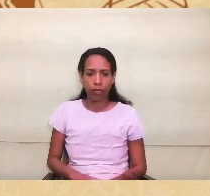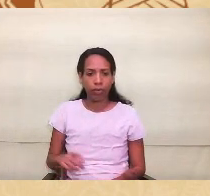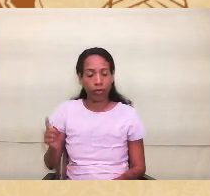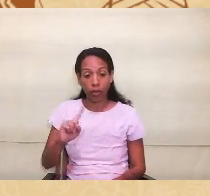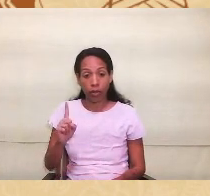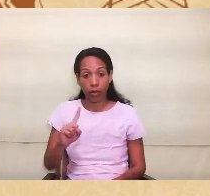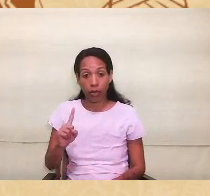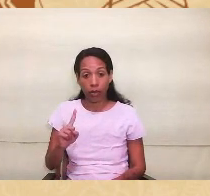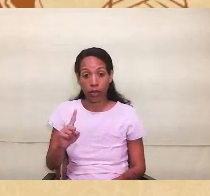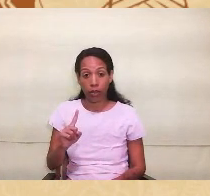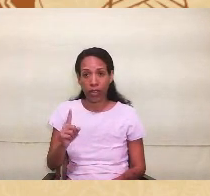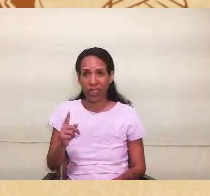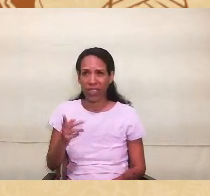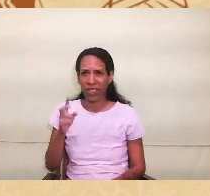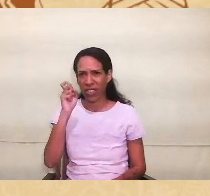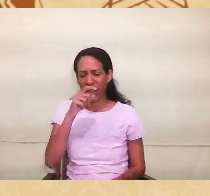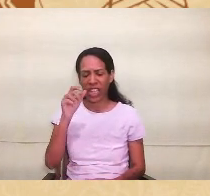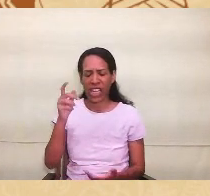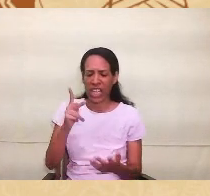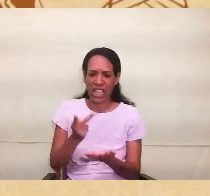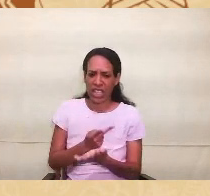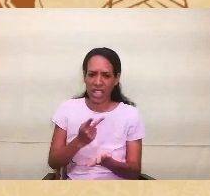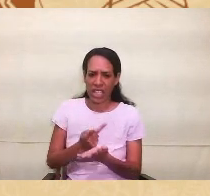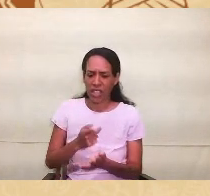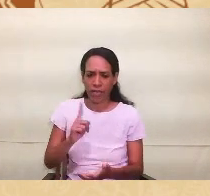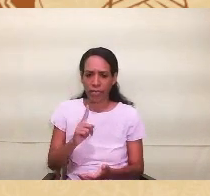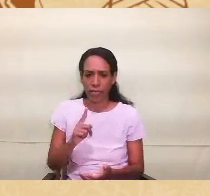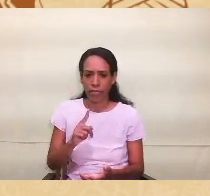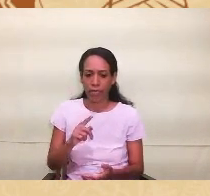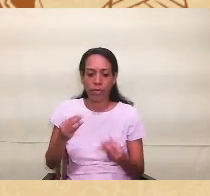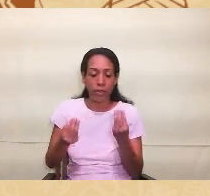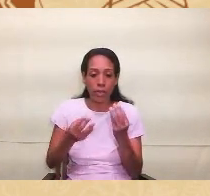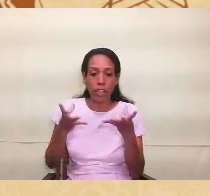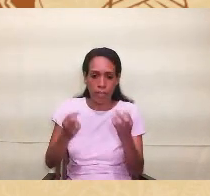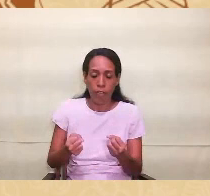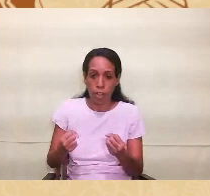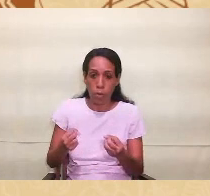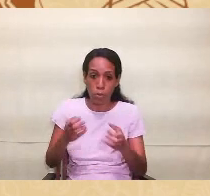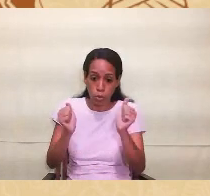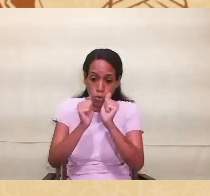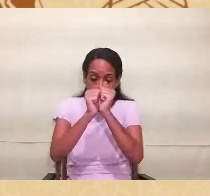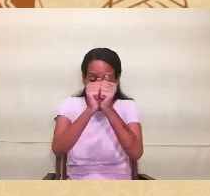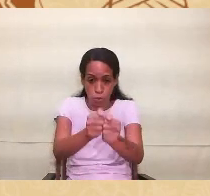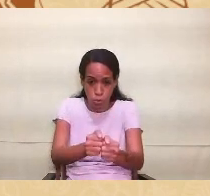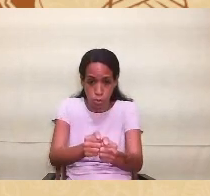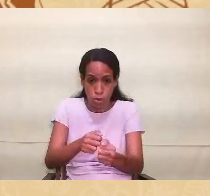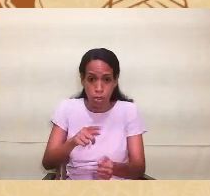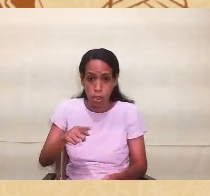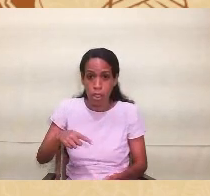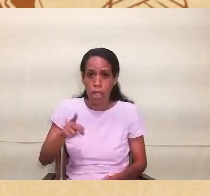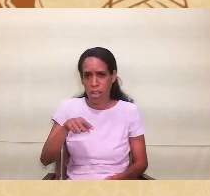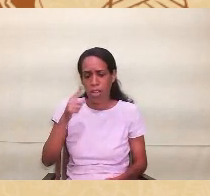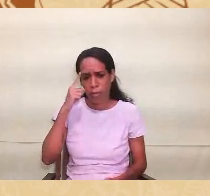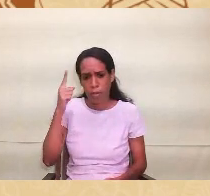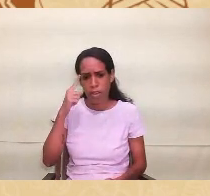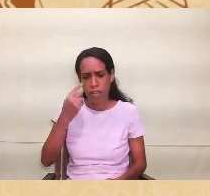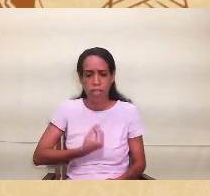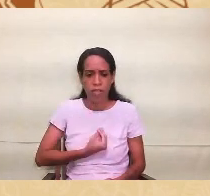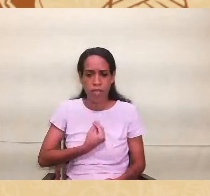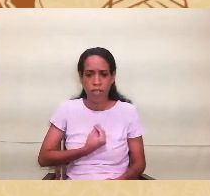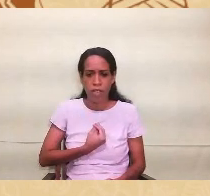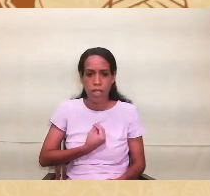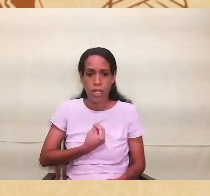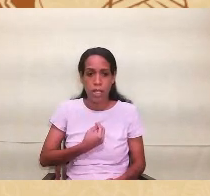Não é um pessimismo negativo, não. Também estou como para a luta. Assim. Mas acho que essas lógicas de existência que estão em choque. Assim,